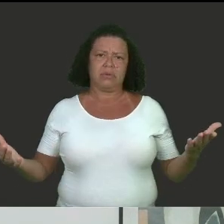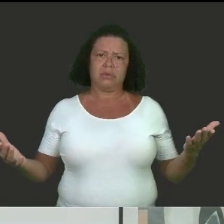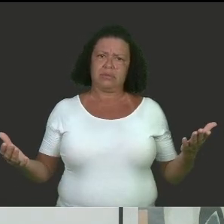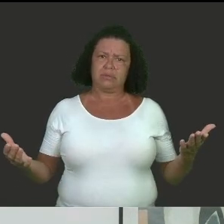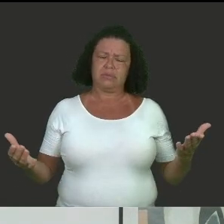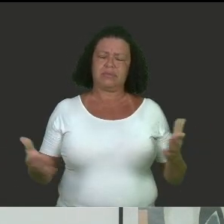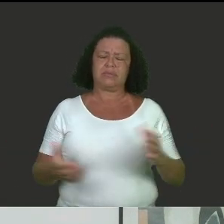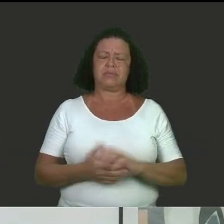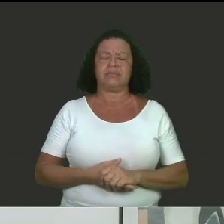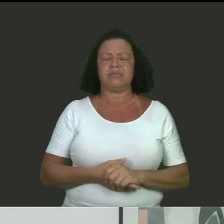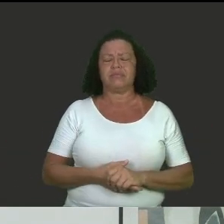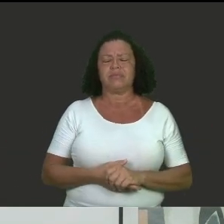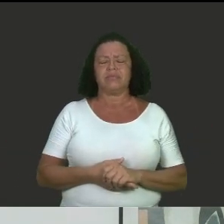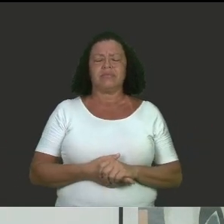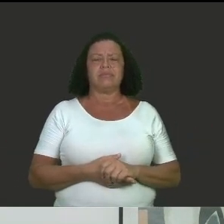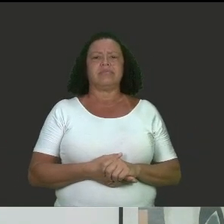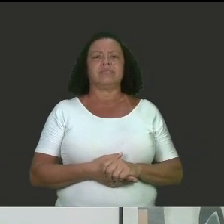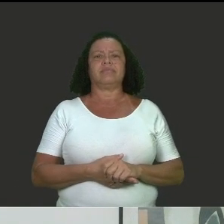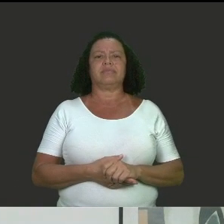ok?